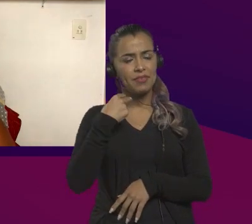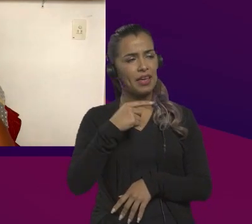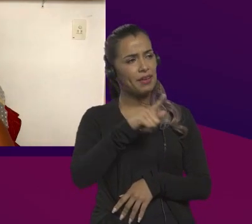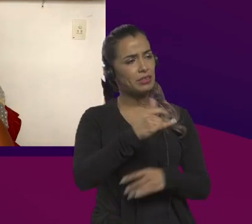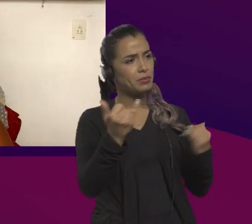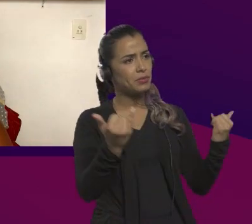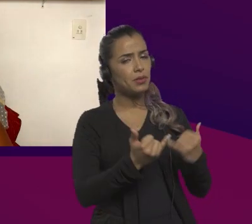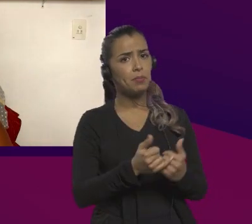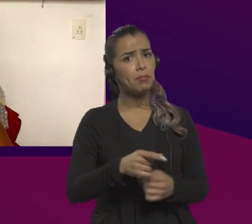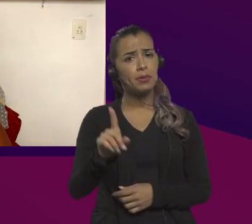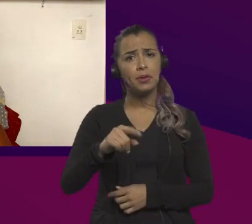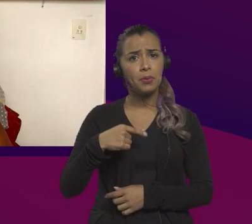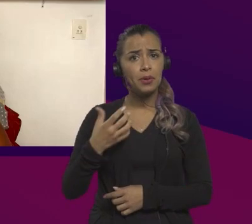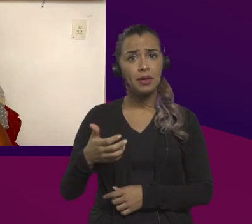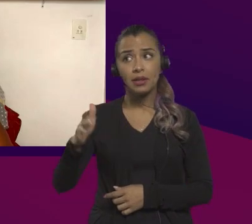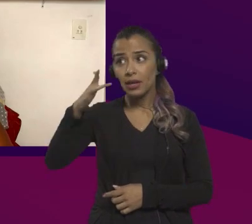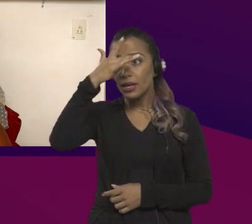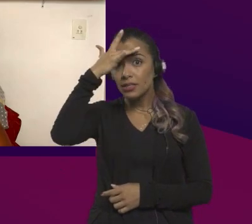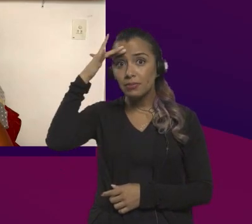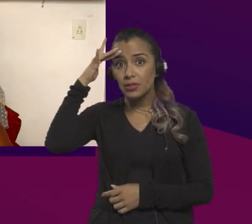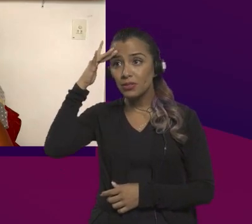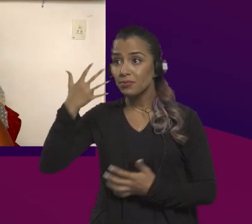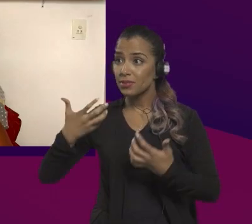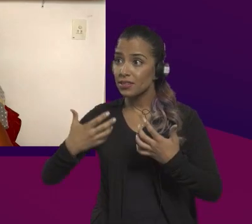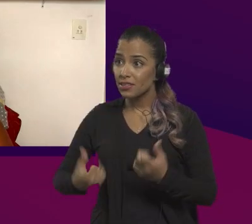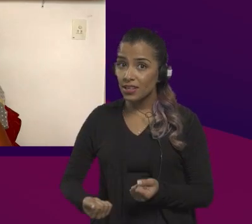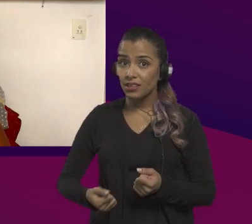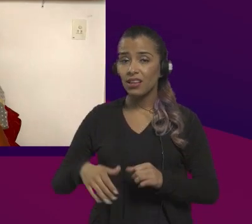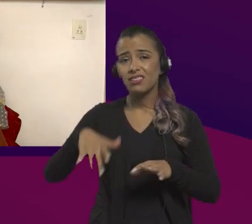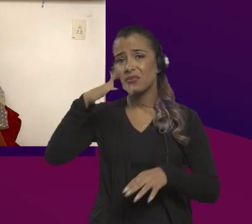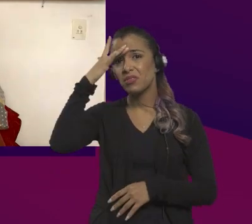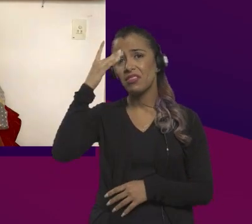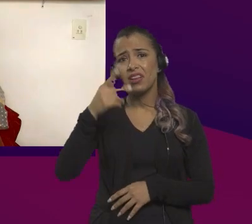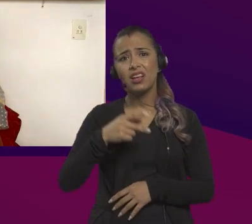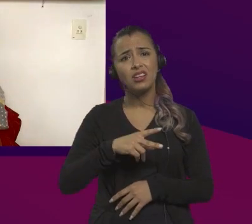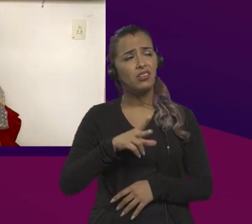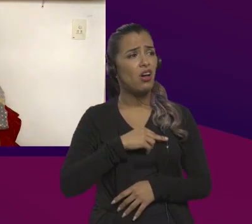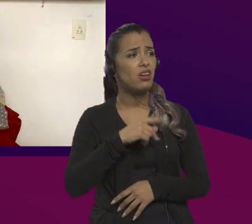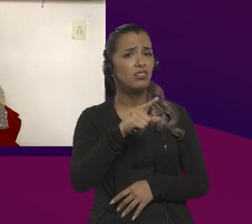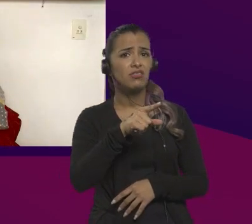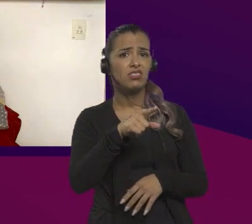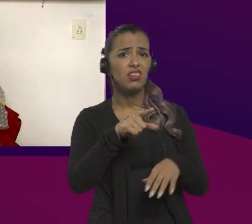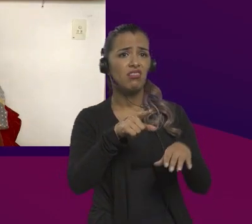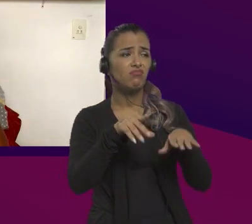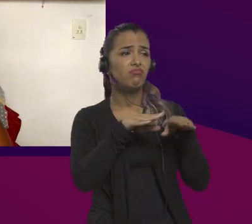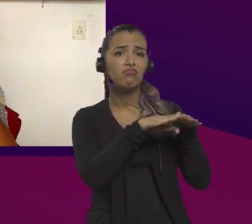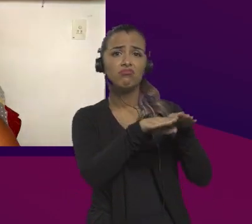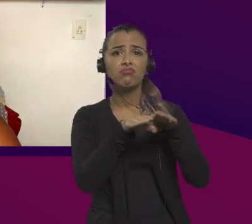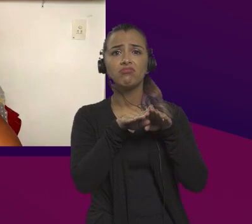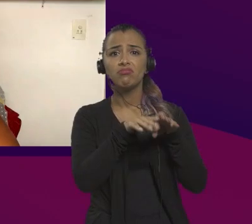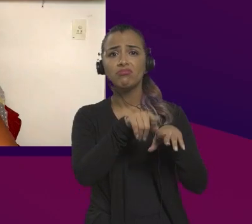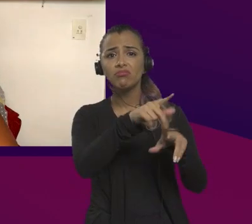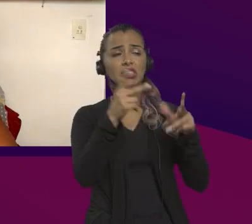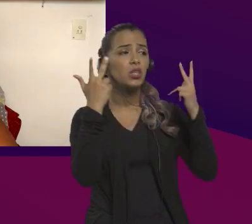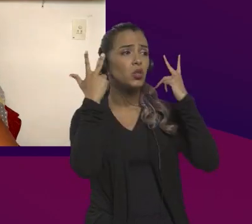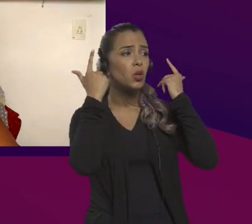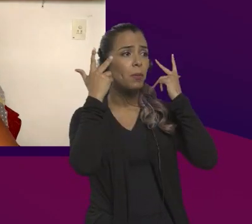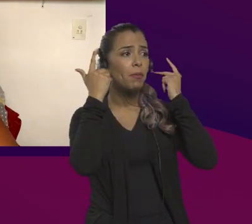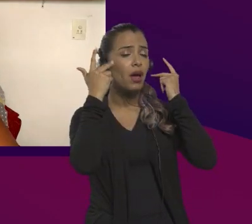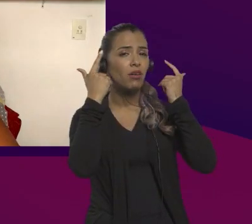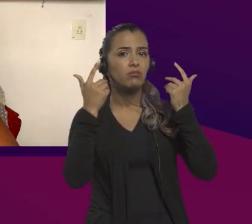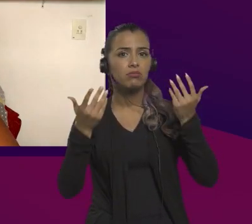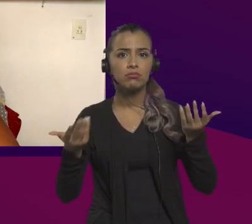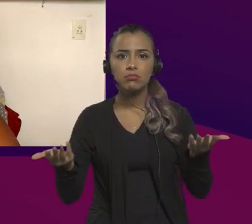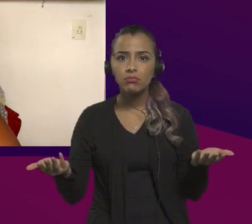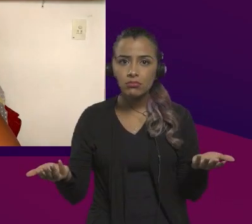que eu sou gorda. Só que elas me veem hoje como padrão, e falam assim, nossa, você não é mais gorda para mim, eu já vejo você como uma pessoa normal. Só que todas as